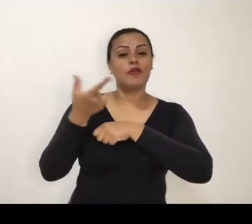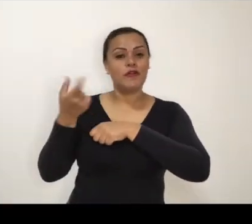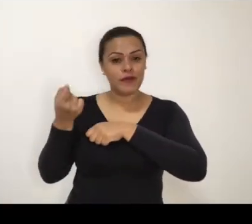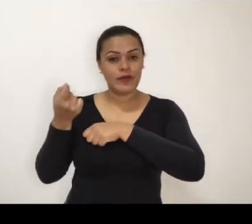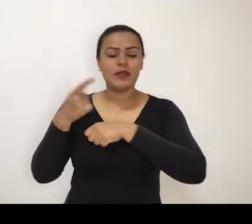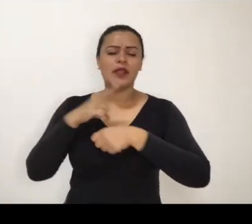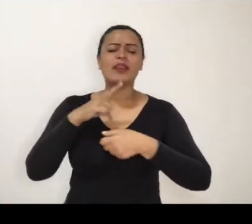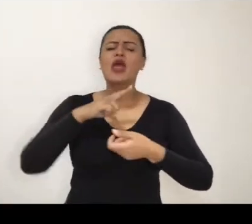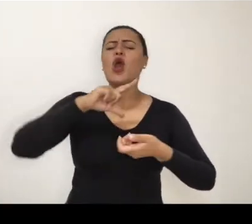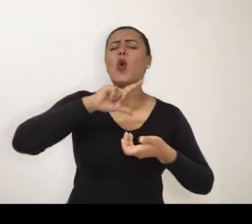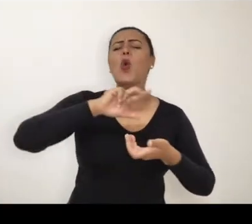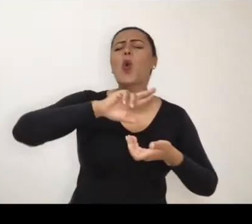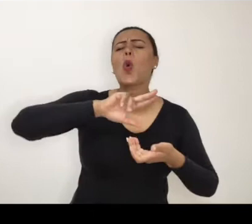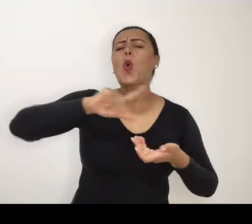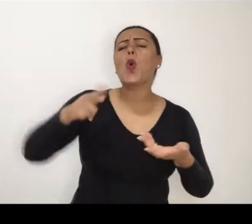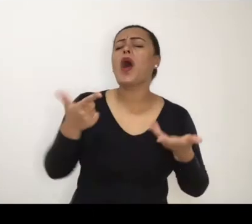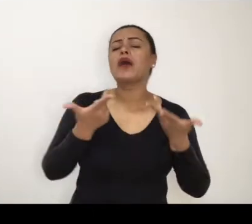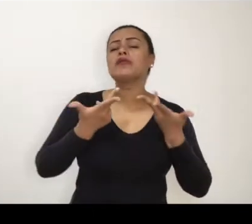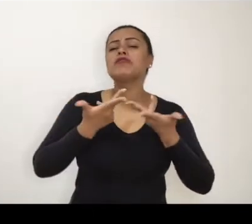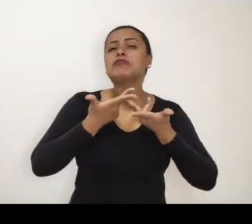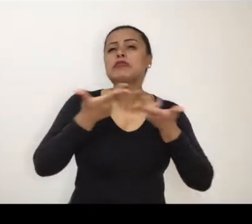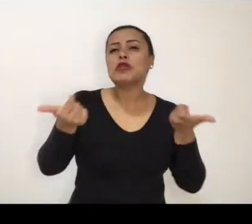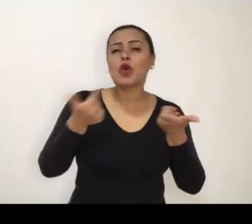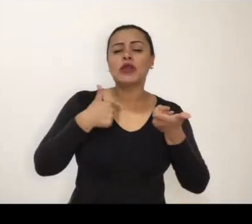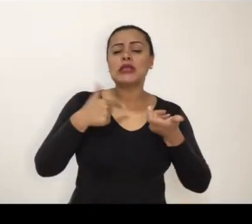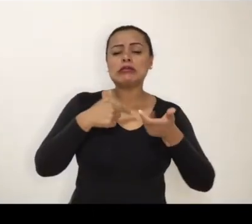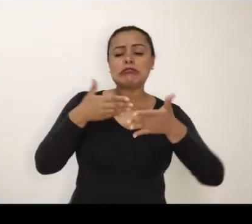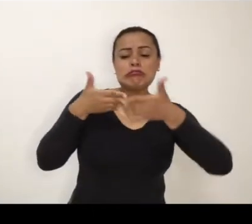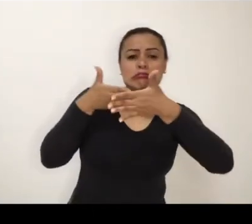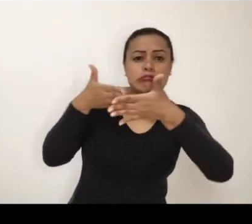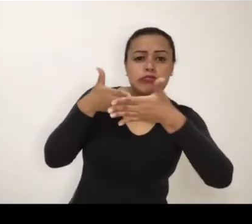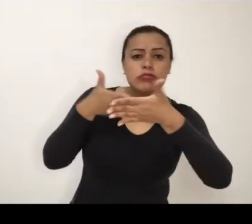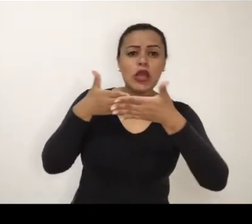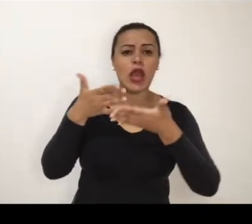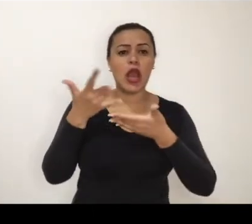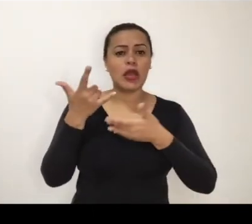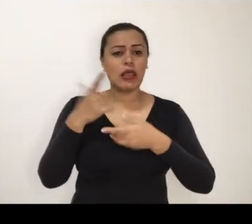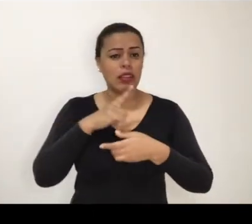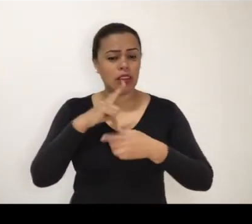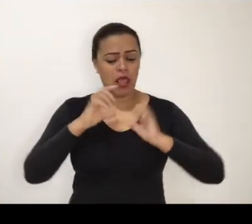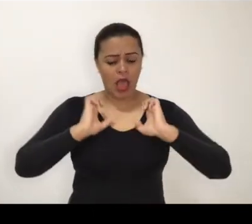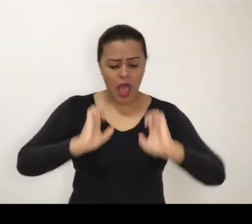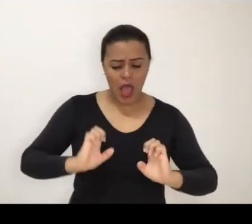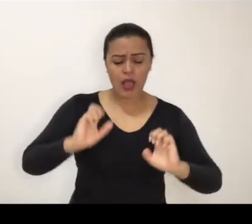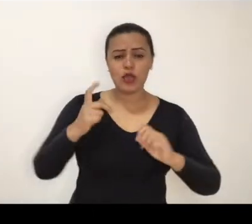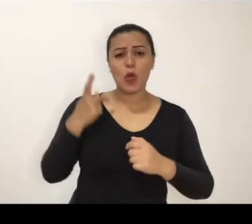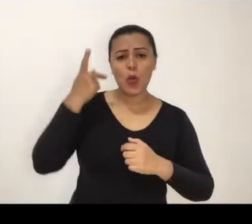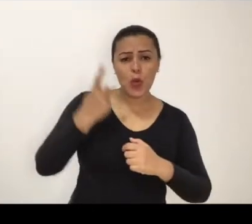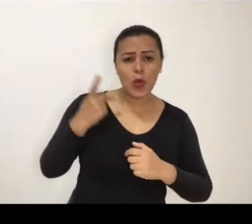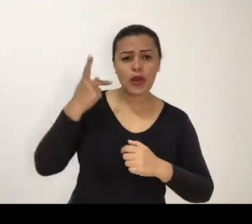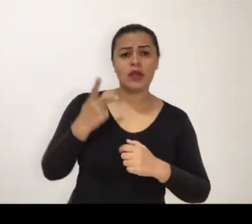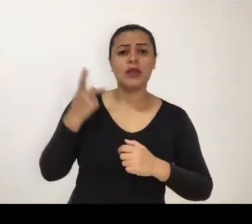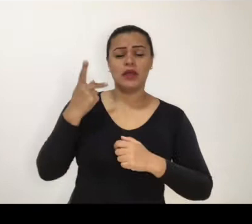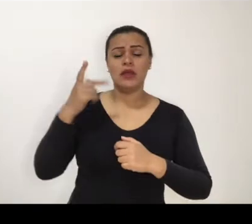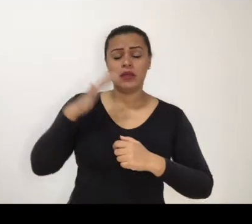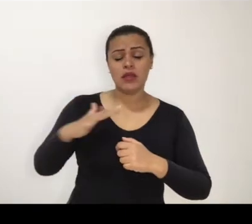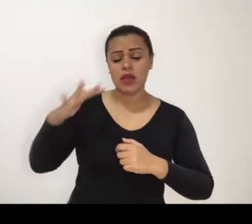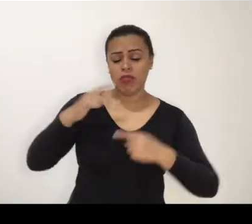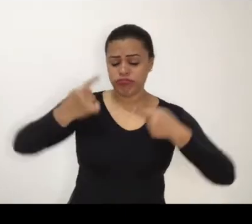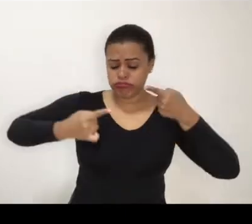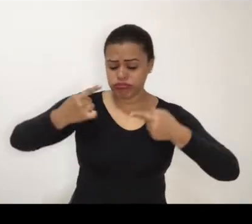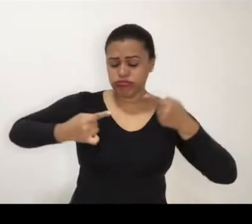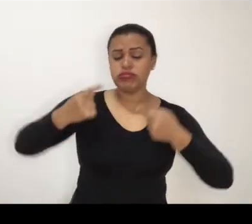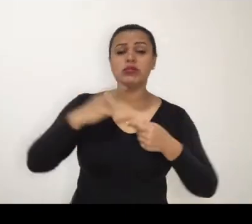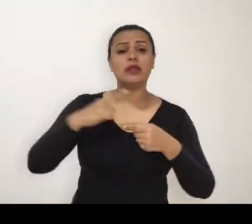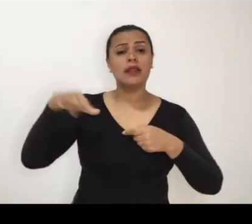ressonâncias ou as divergências que tu encontra nesses projetos? Que posições ético-políticas foram requisitadas nesses coletivos por